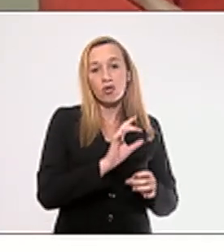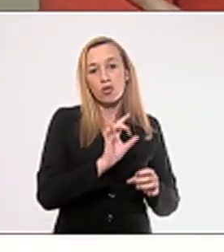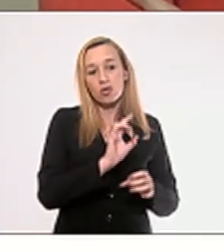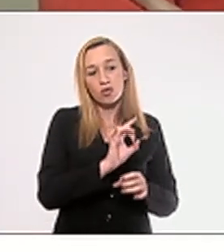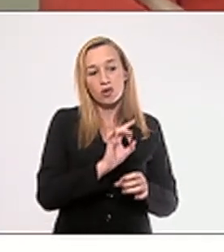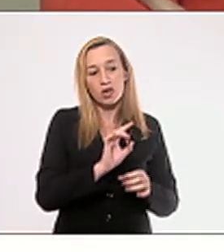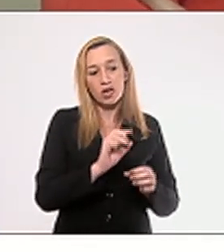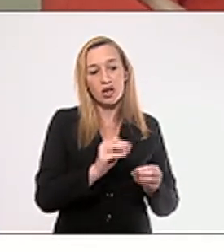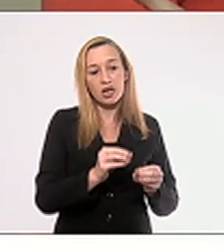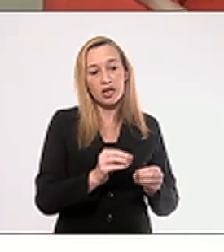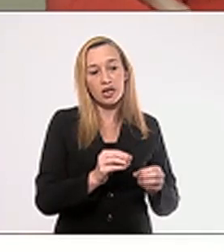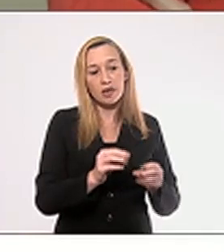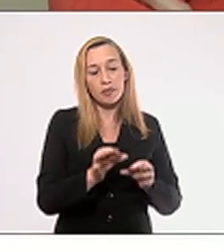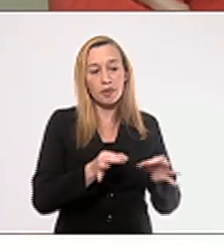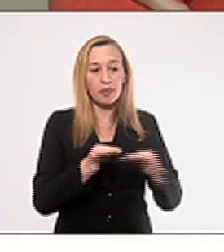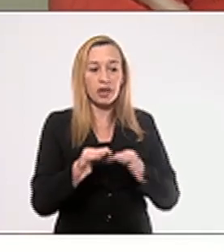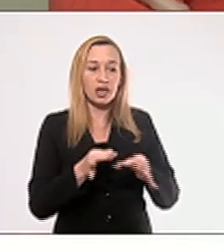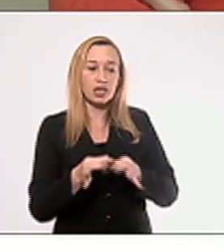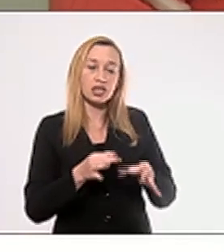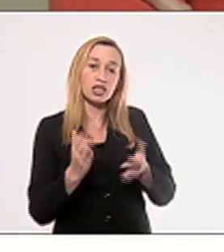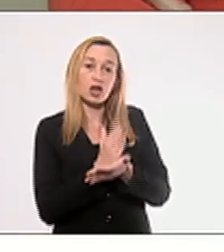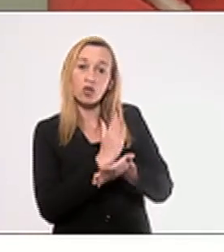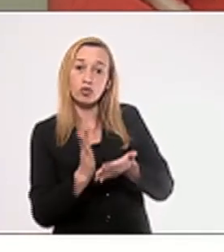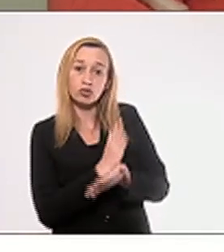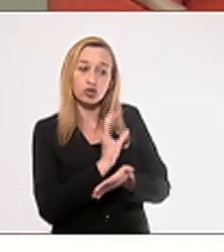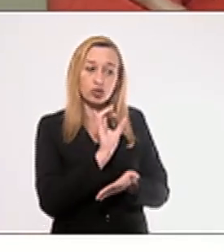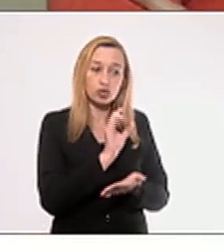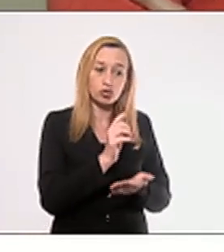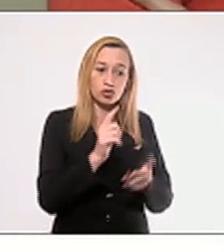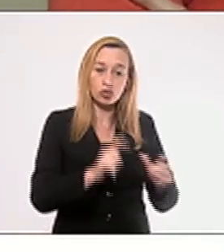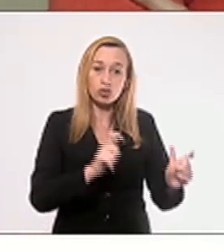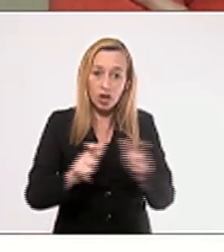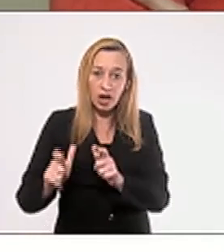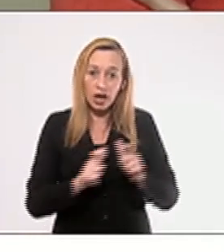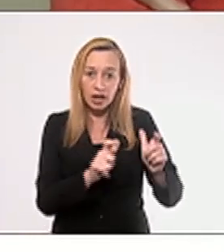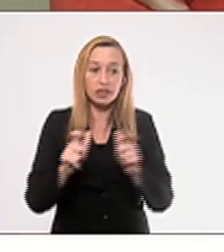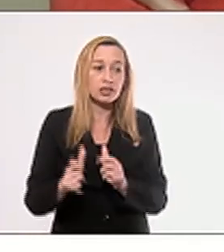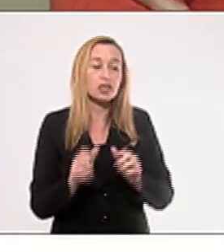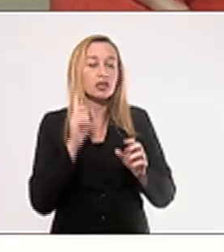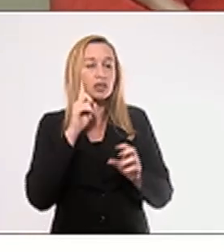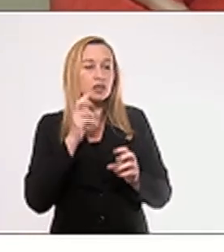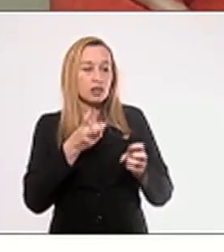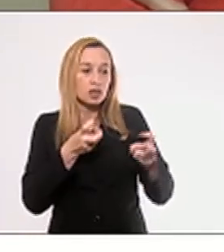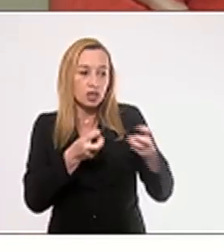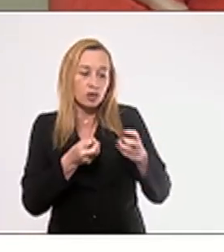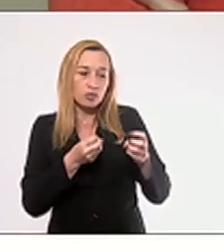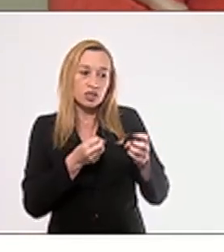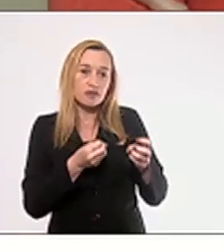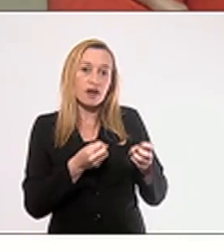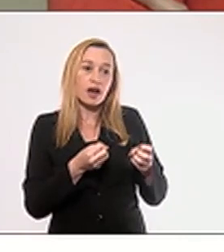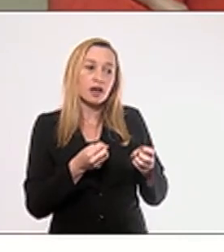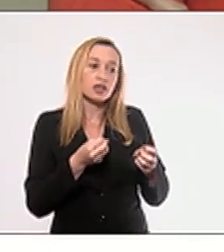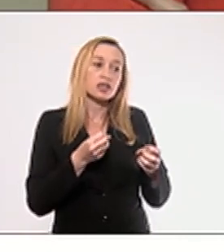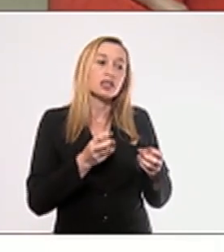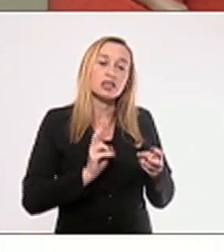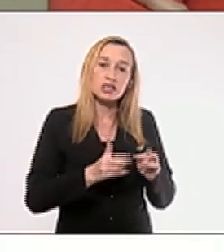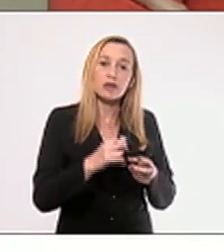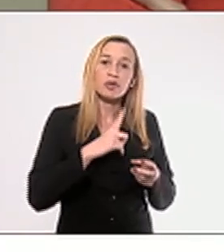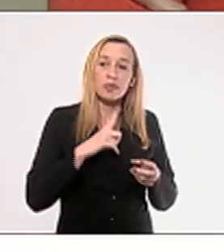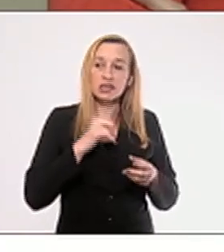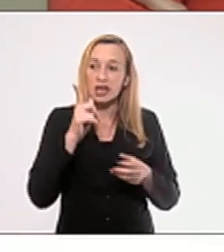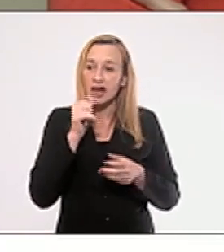A ventosa ela é feita para ser instalada em adutoras. Uma coisa interessante, você vai observar que toda vez que a gente passar em